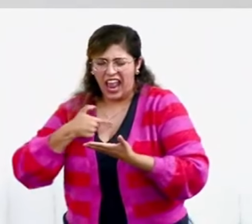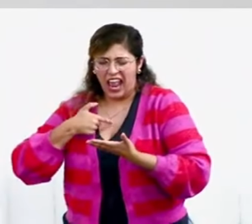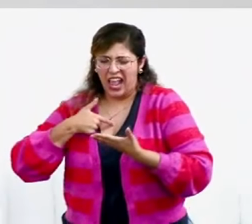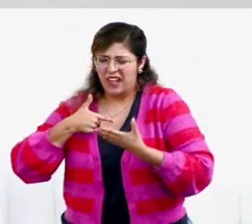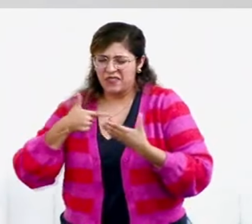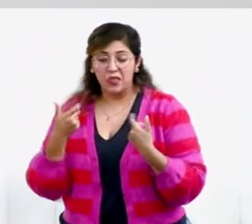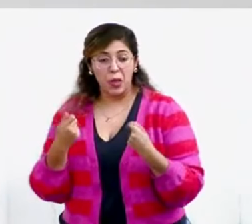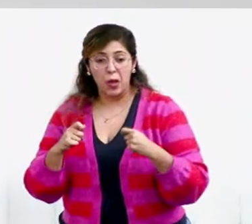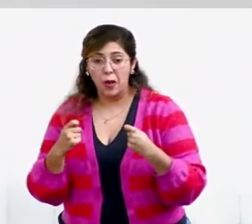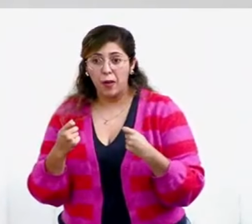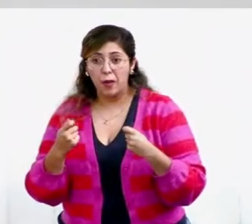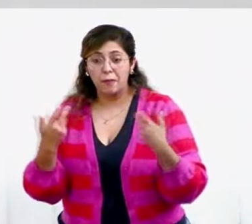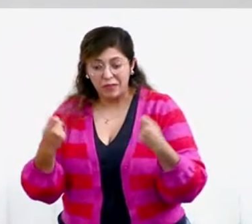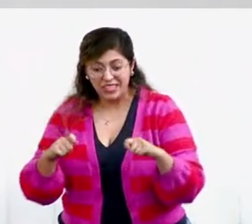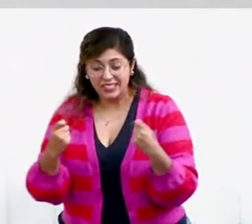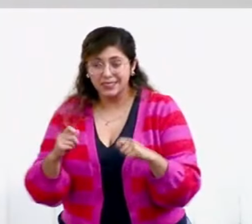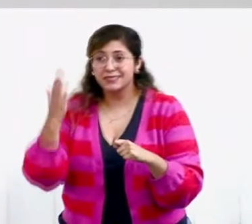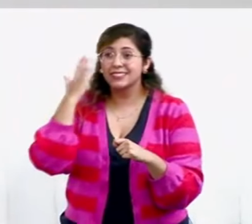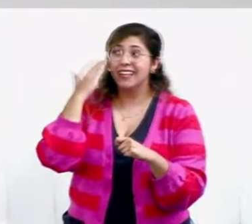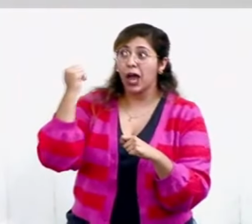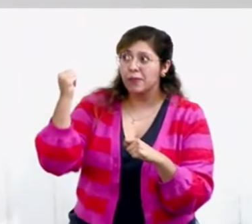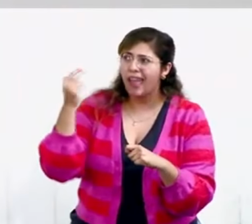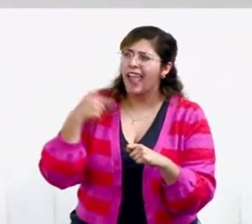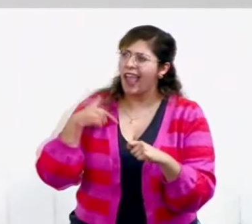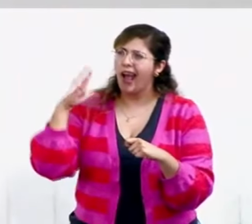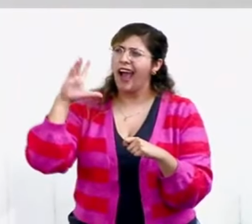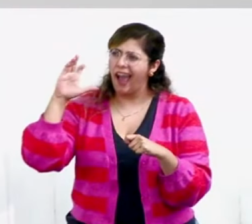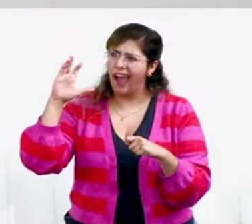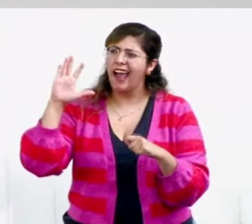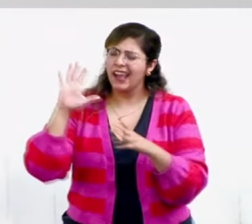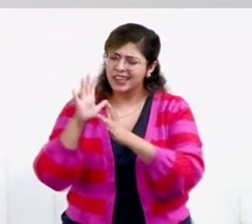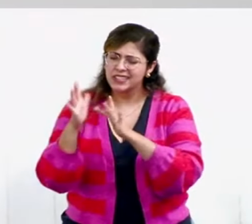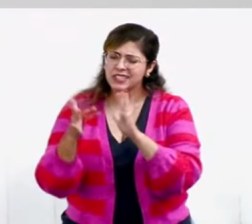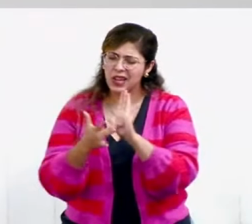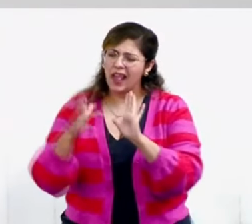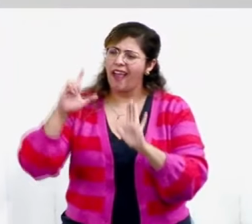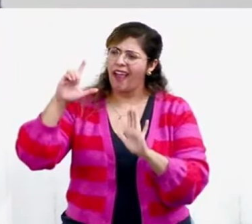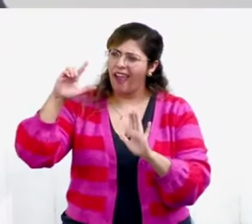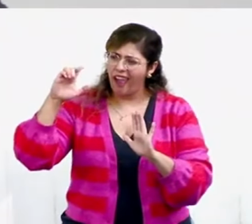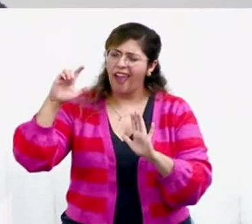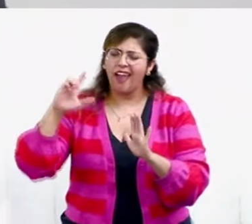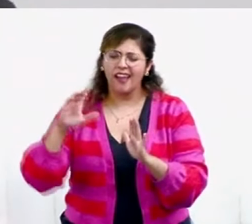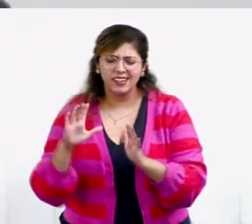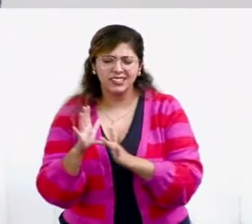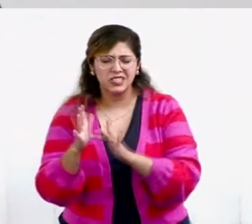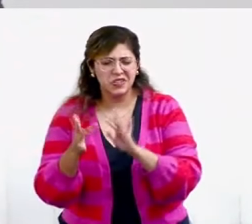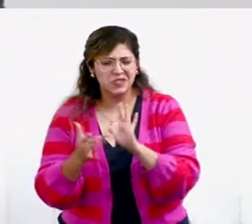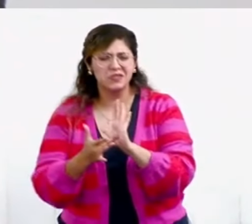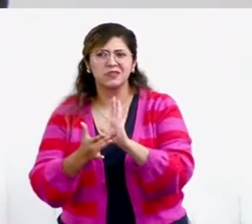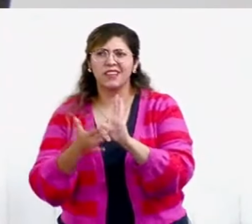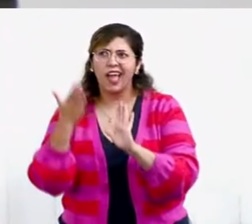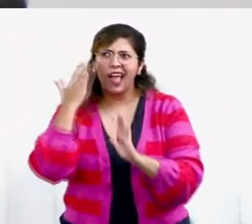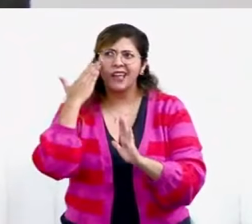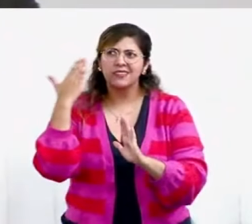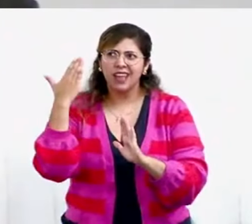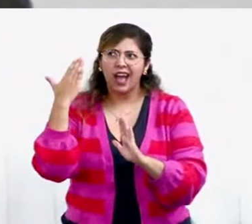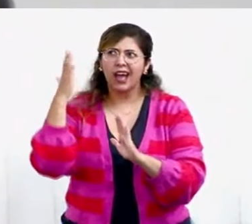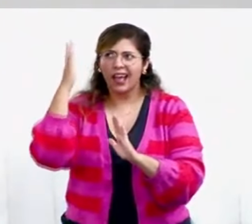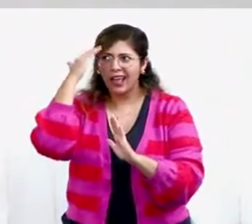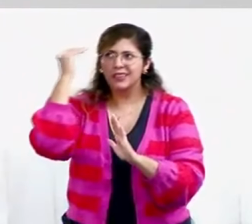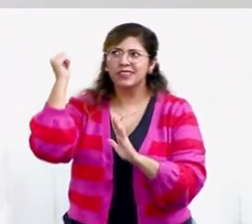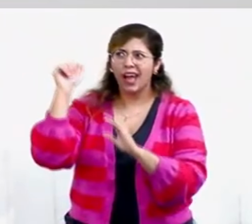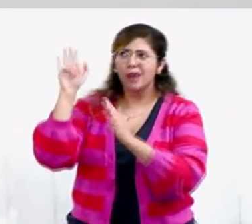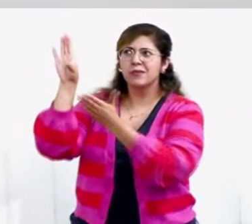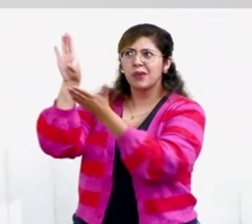saber quem ele é. Faz sentido eu estar aqui quando eu passo a viver como ele viveu.